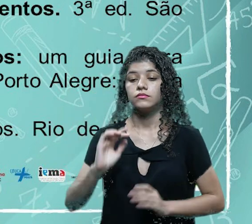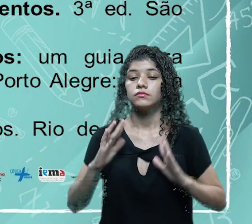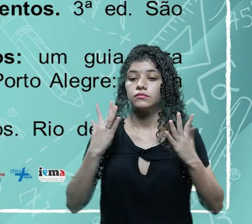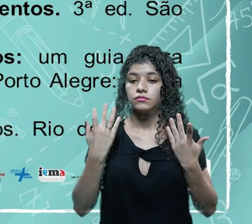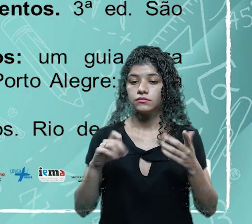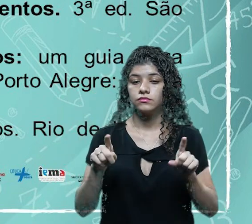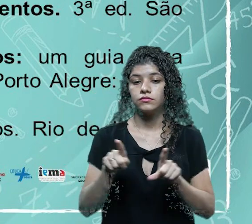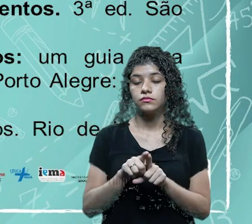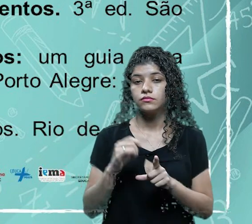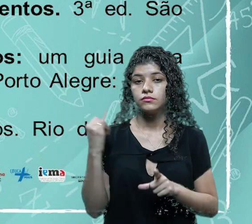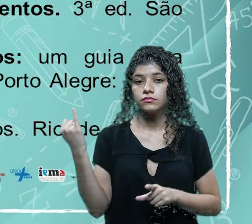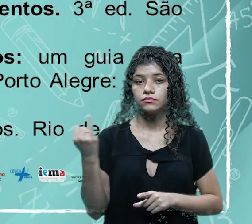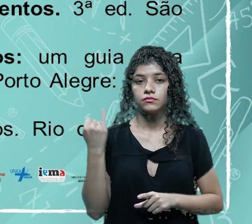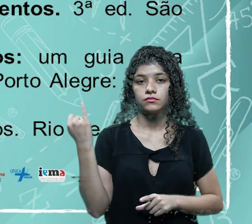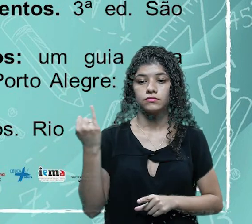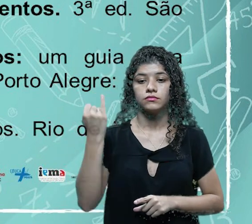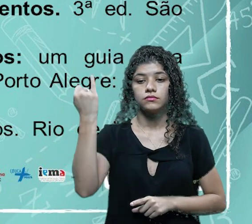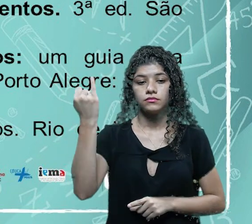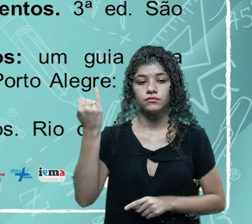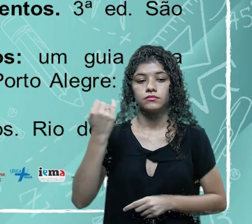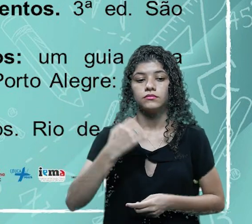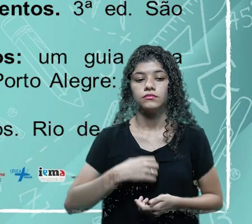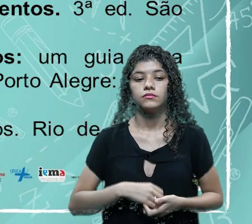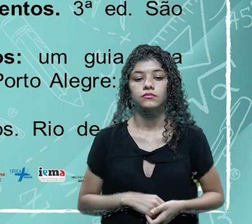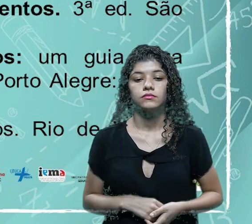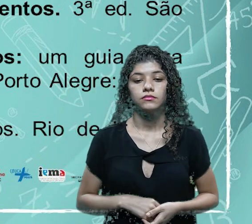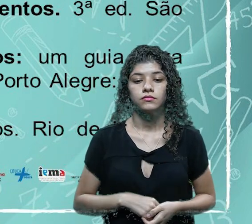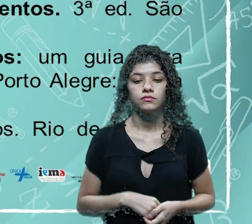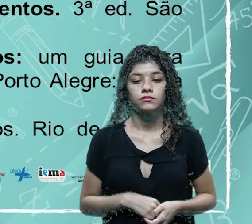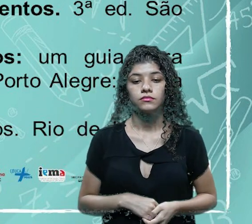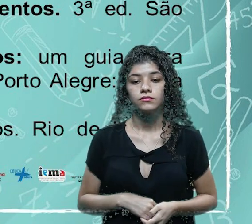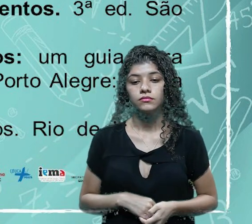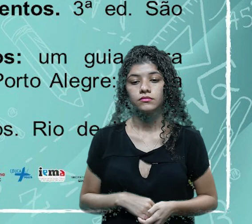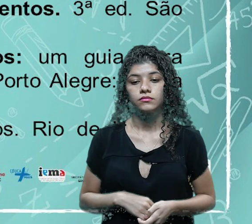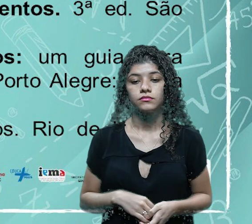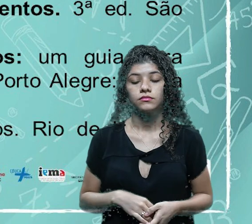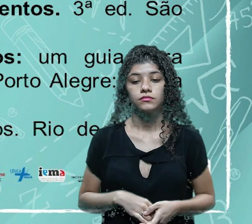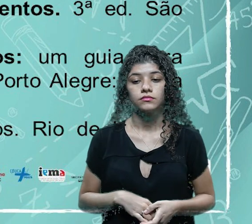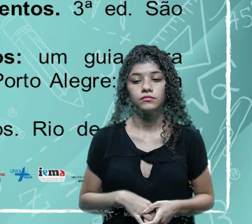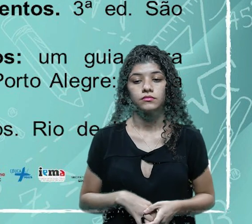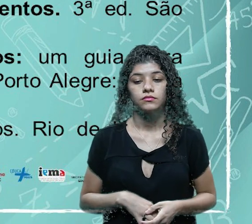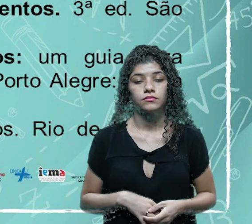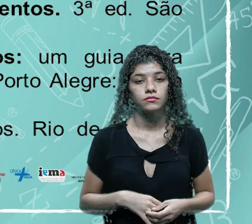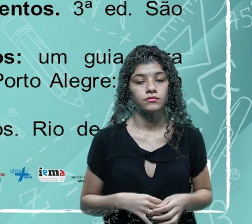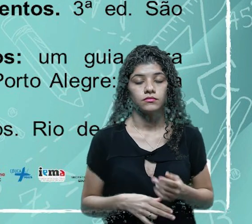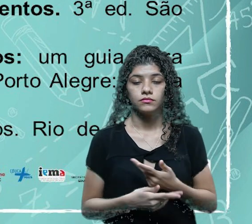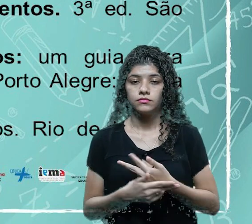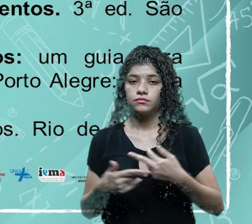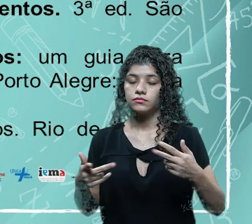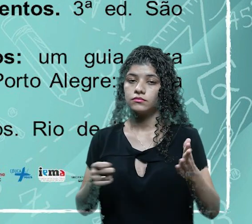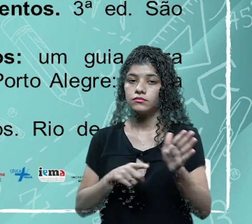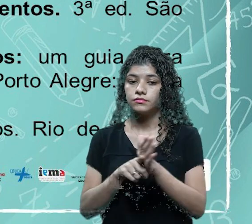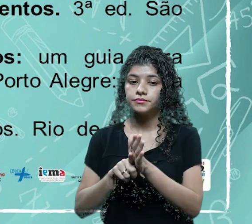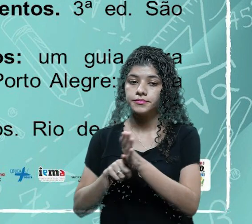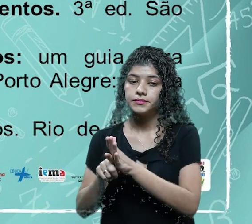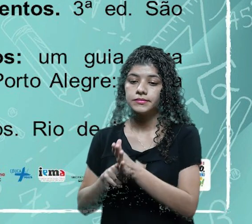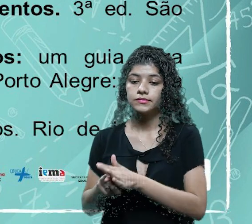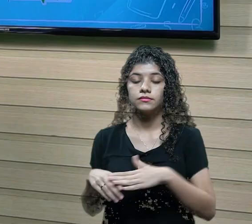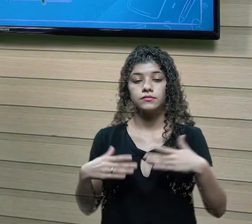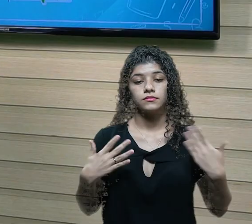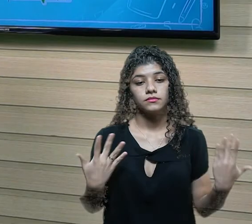evento e eles abordam muito de sobre a ferramenta do Market além de outros né para